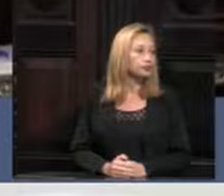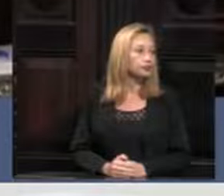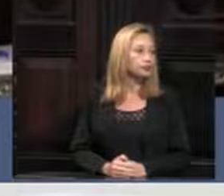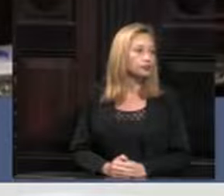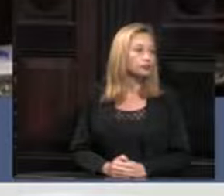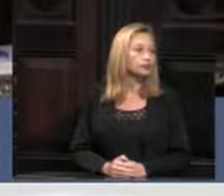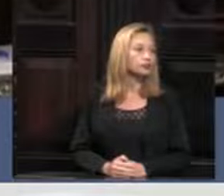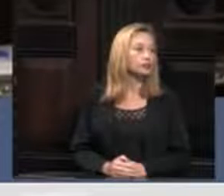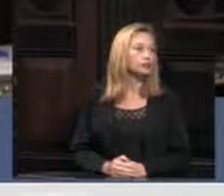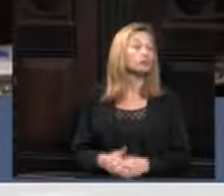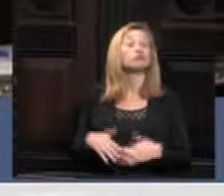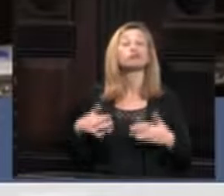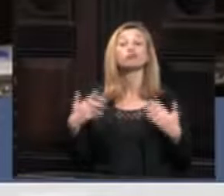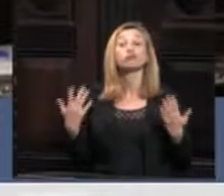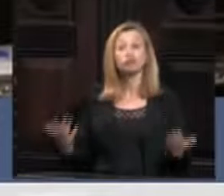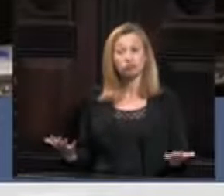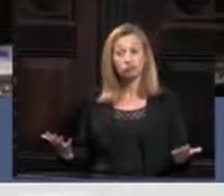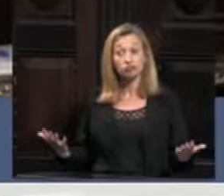Qual o impasse maior agora?